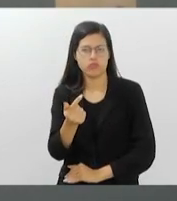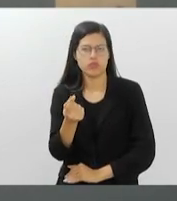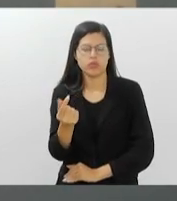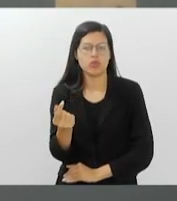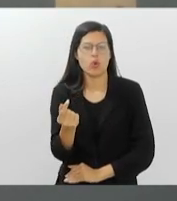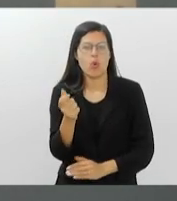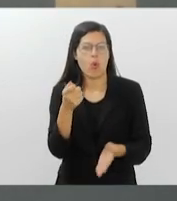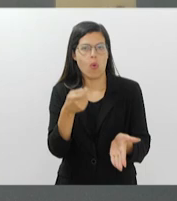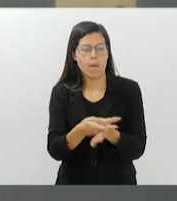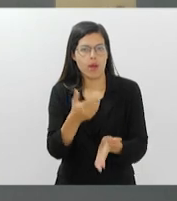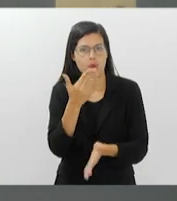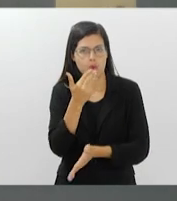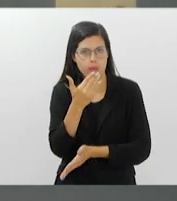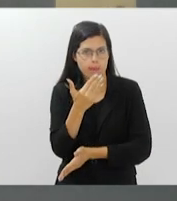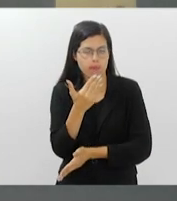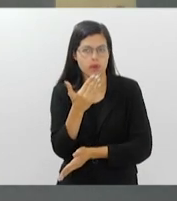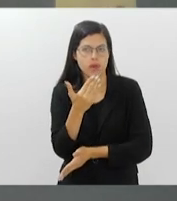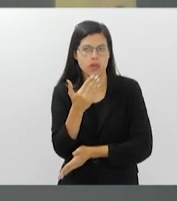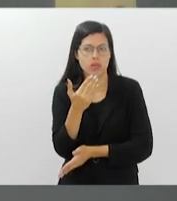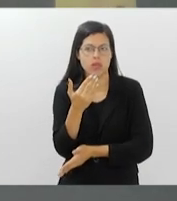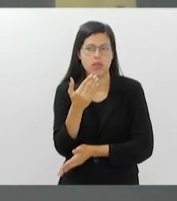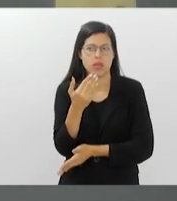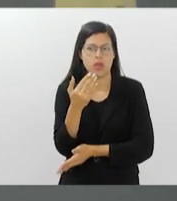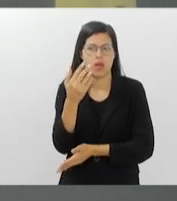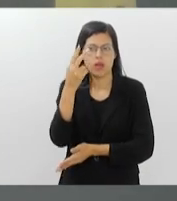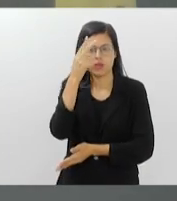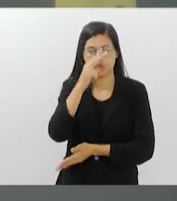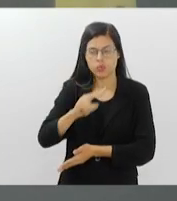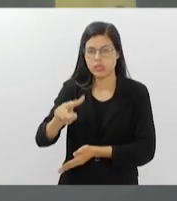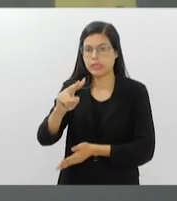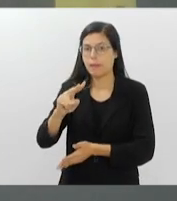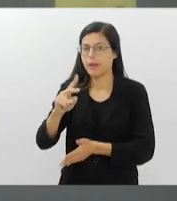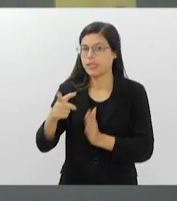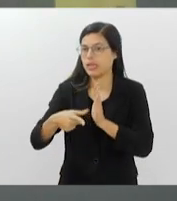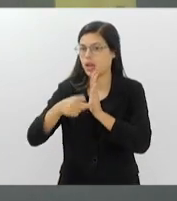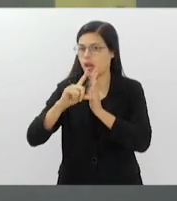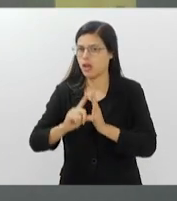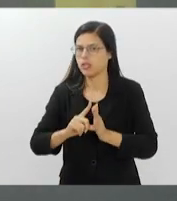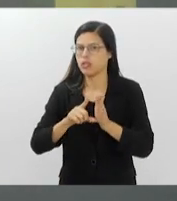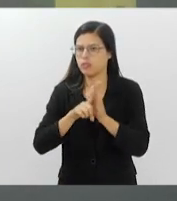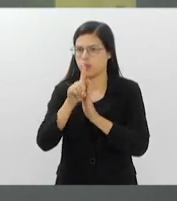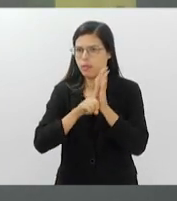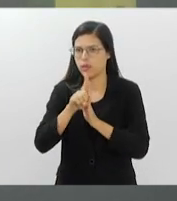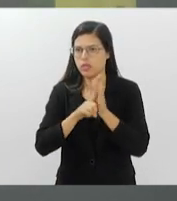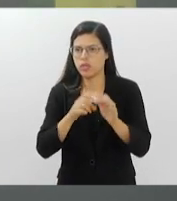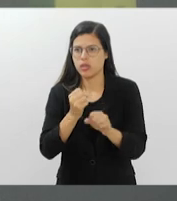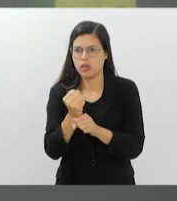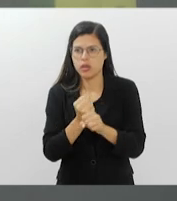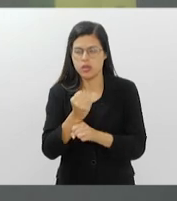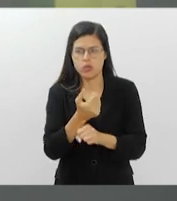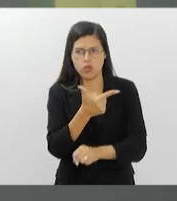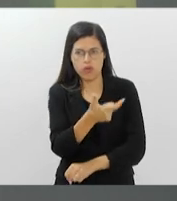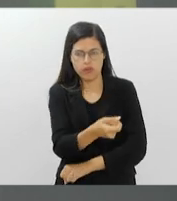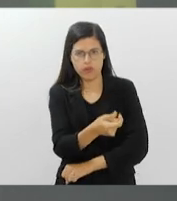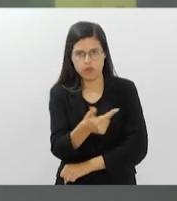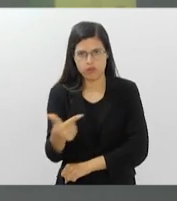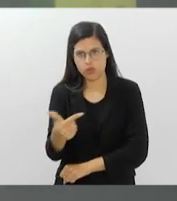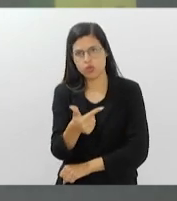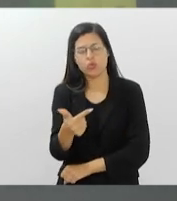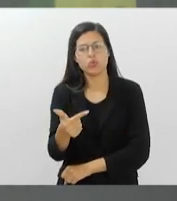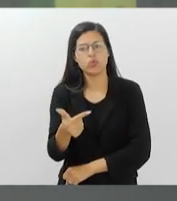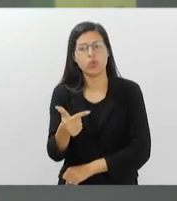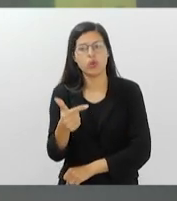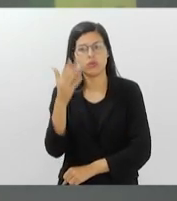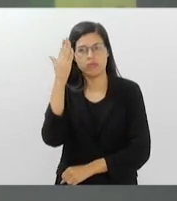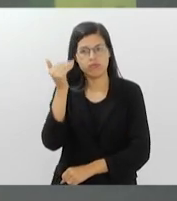comida ao menos um dia das suas duas semanas anteriores à pesquisa é uma pesquisa da data favela de 2022 e a gente sabe que a questão